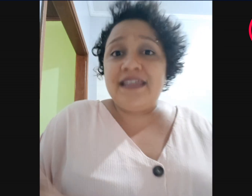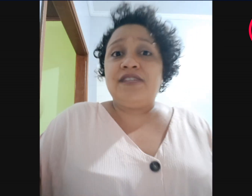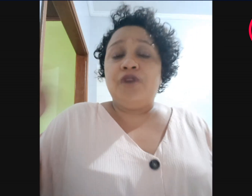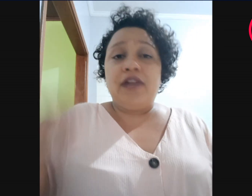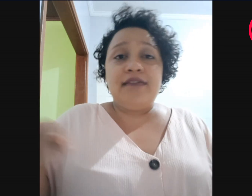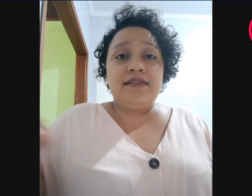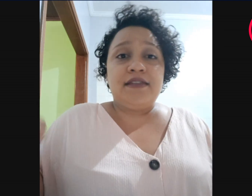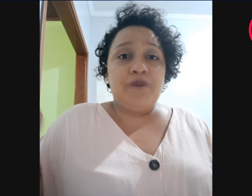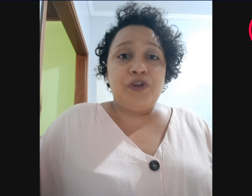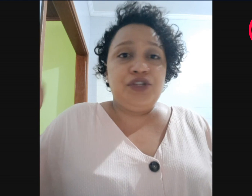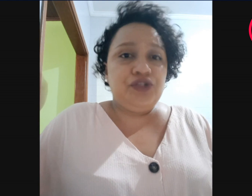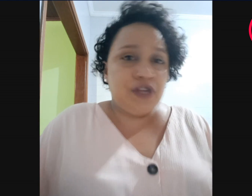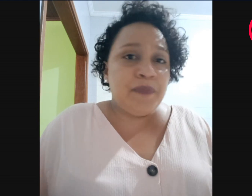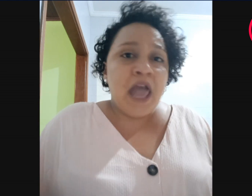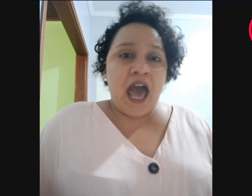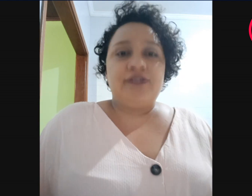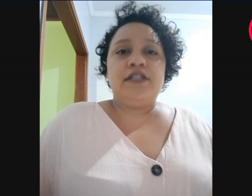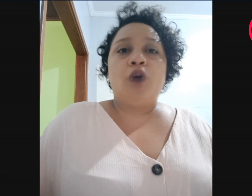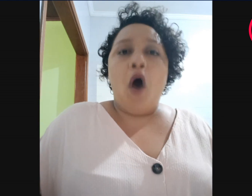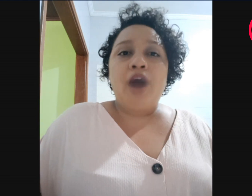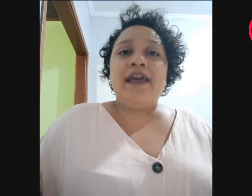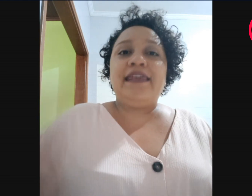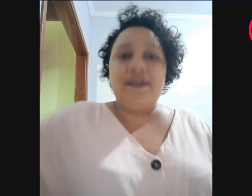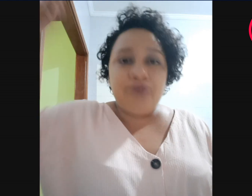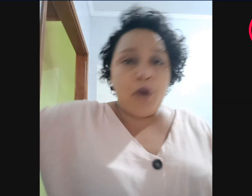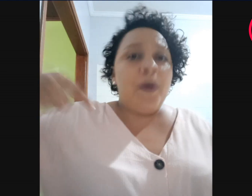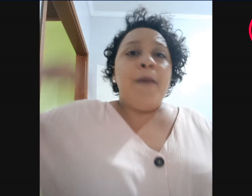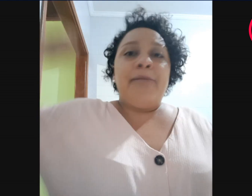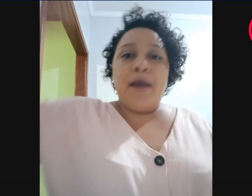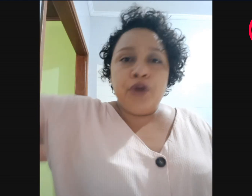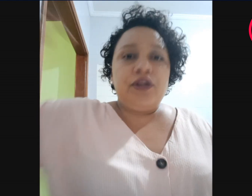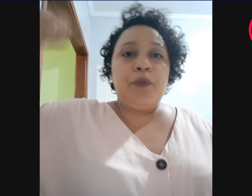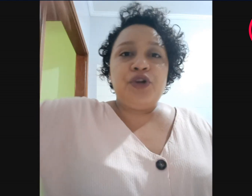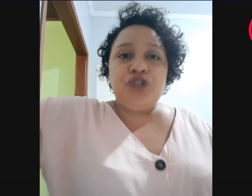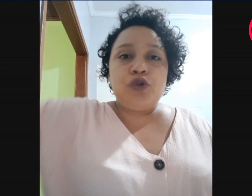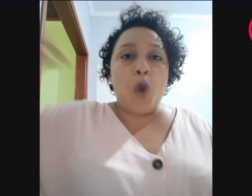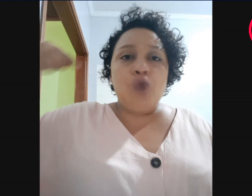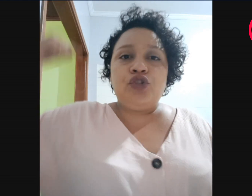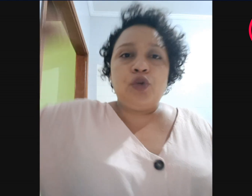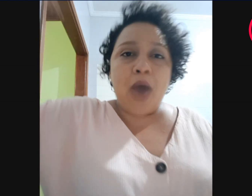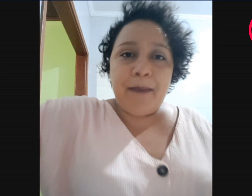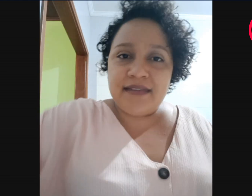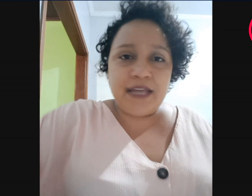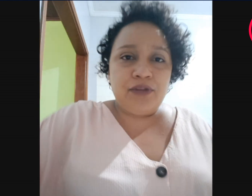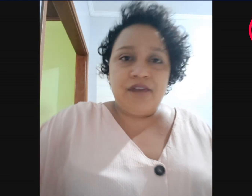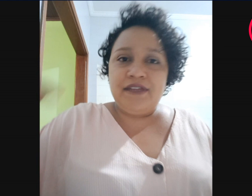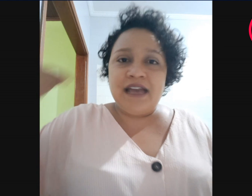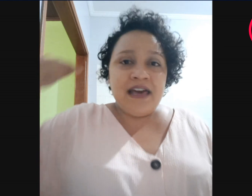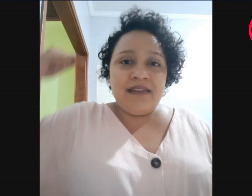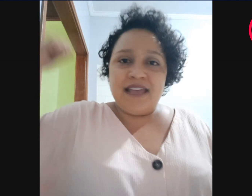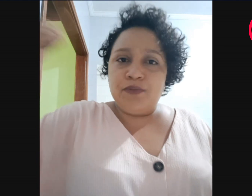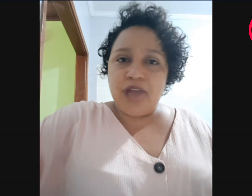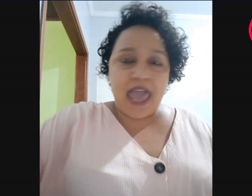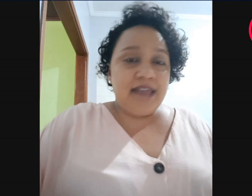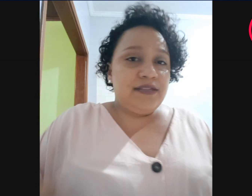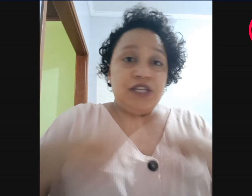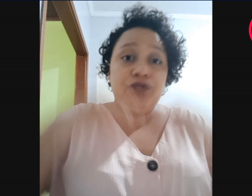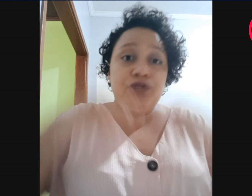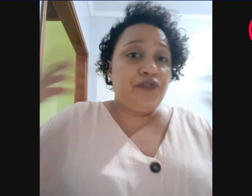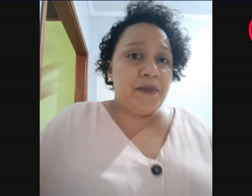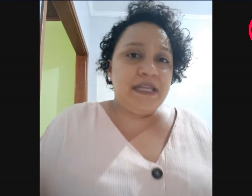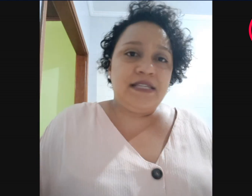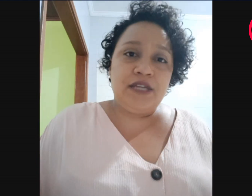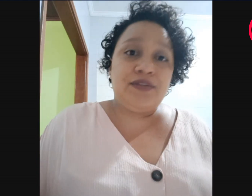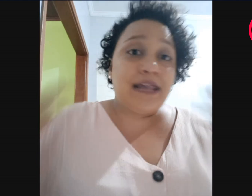jovens dessas que vão atingir a nossa escola e que vão para muito depois disso continuar aparecendo na vida das mulheres e os